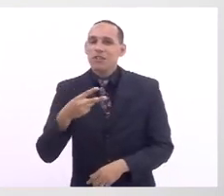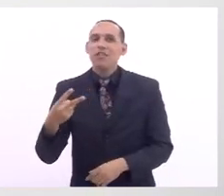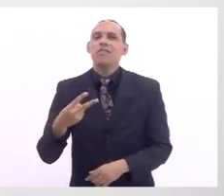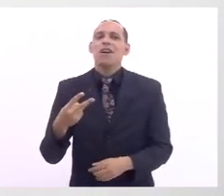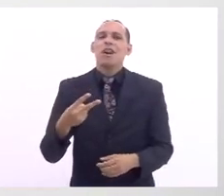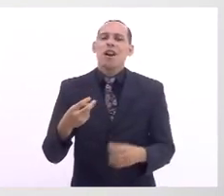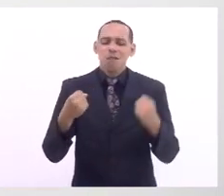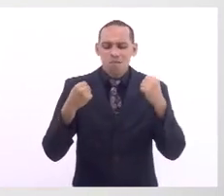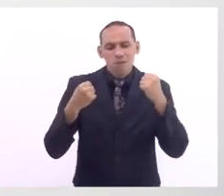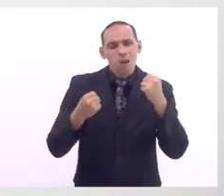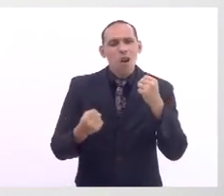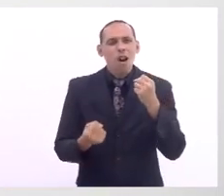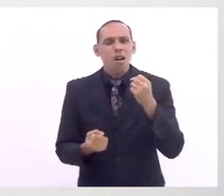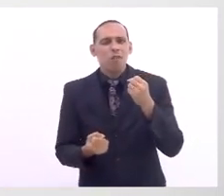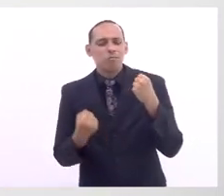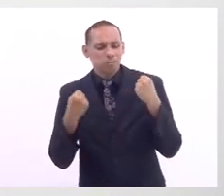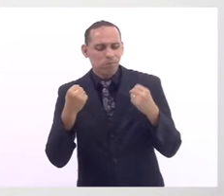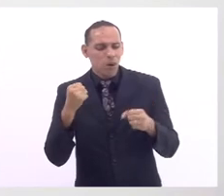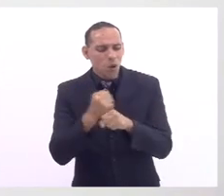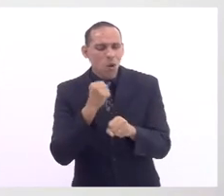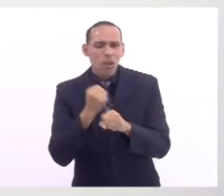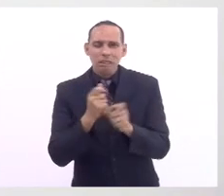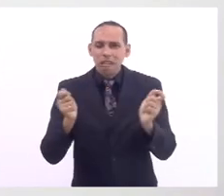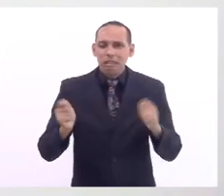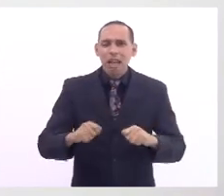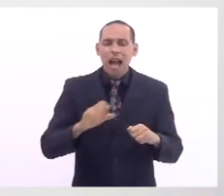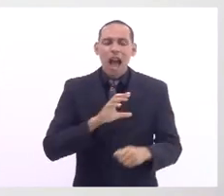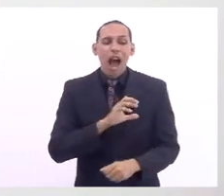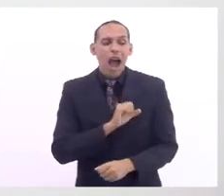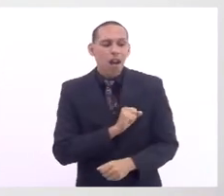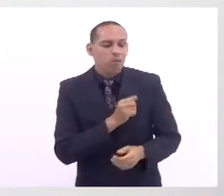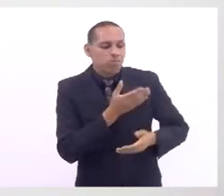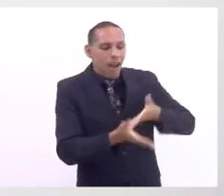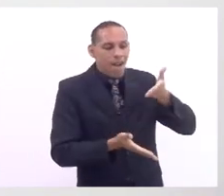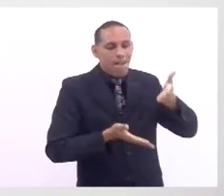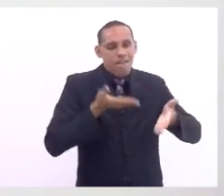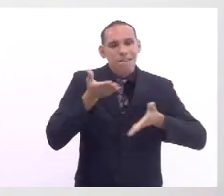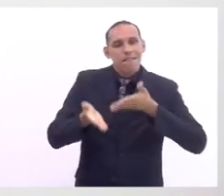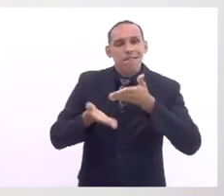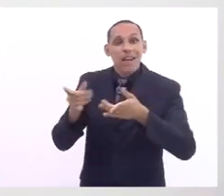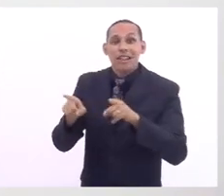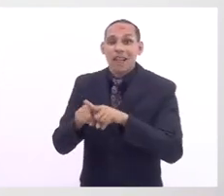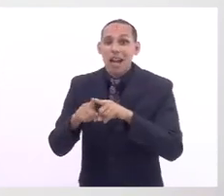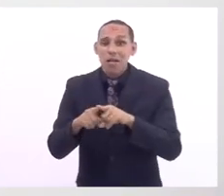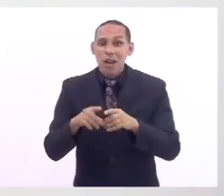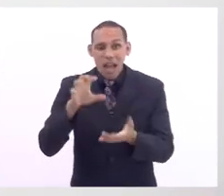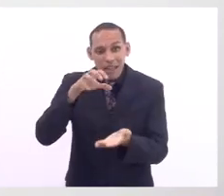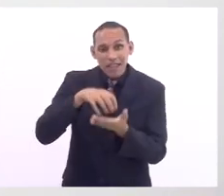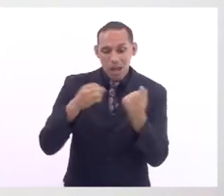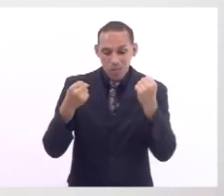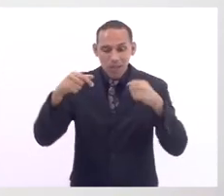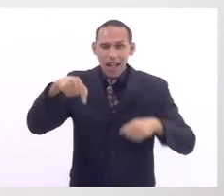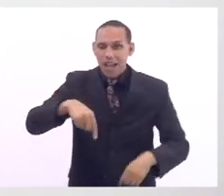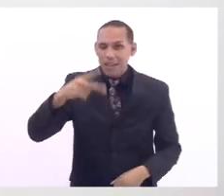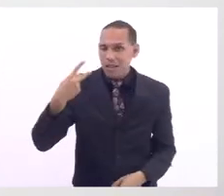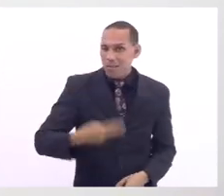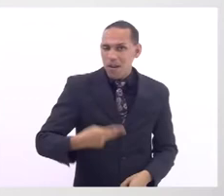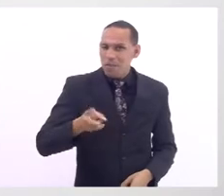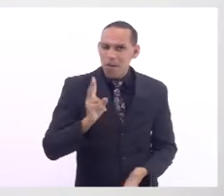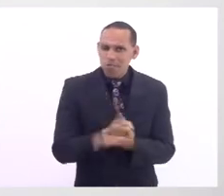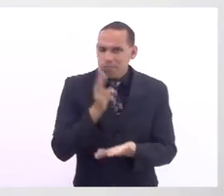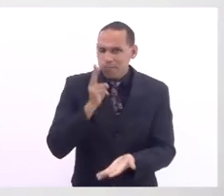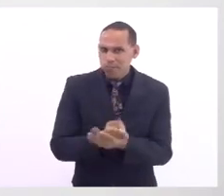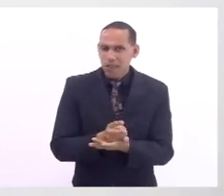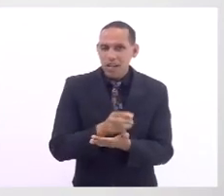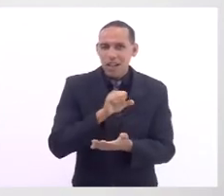que o Amorim servir né as pessoas e deslocando o centro do poder que muito sempre esteve aqui na